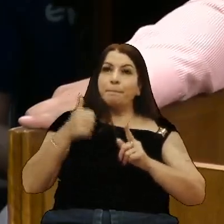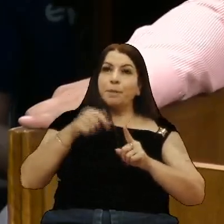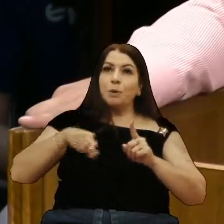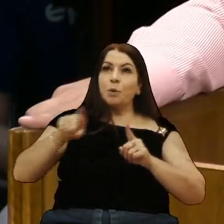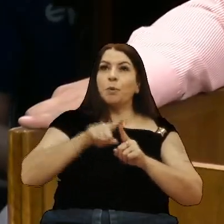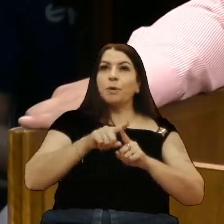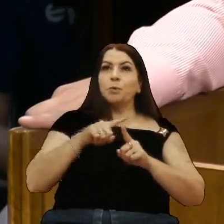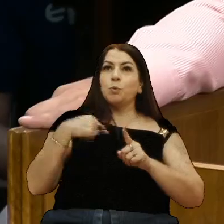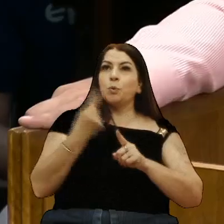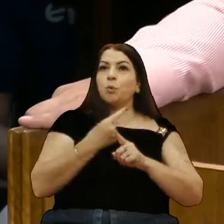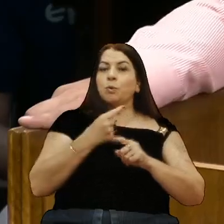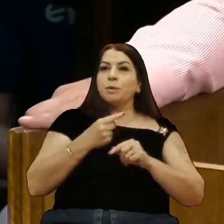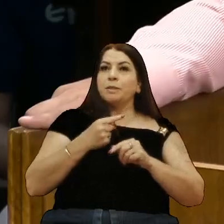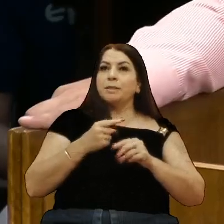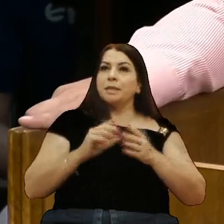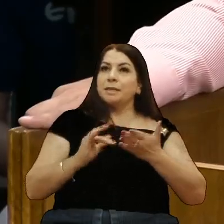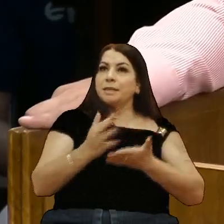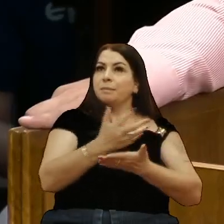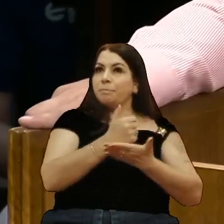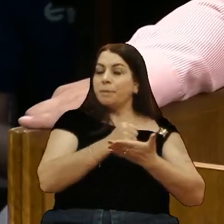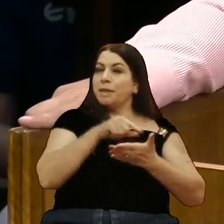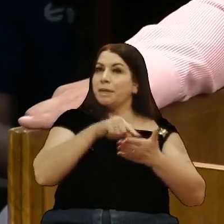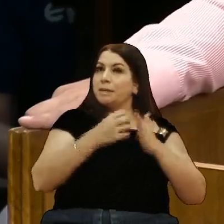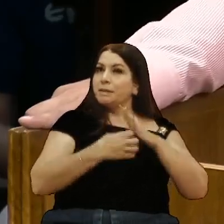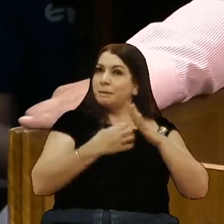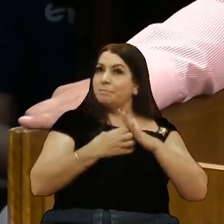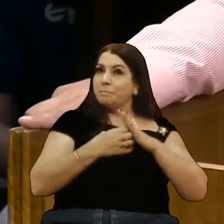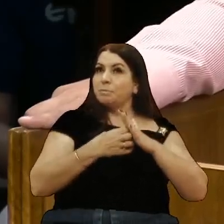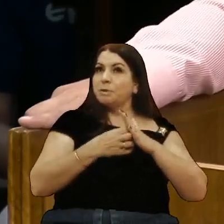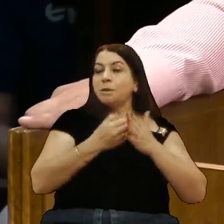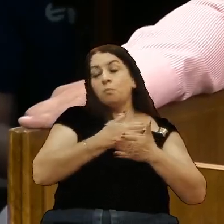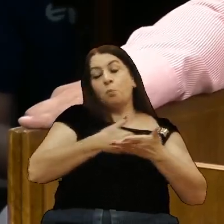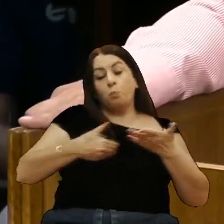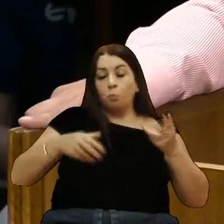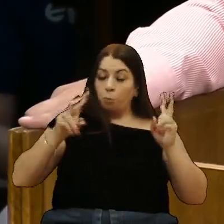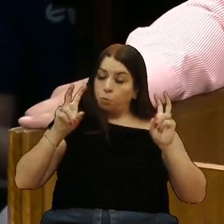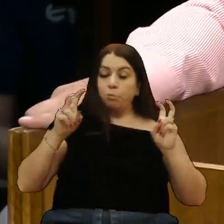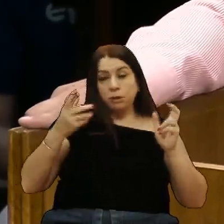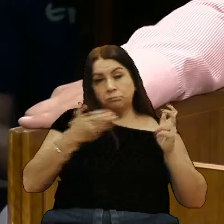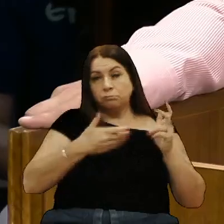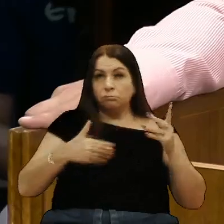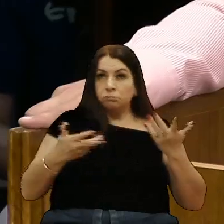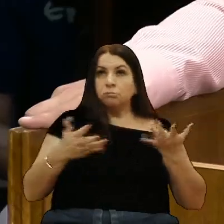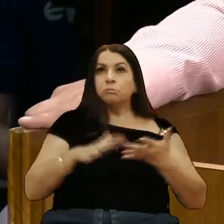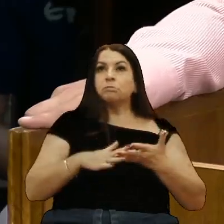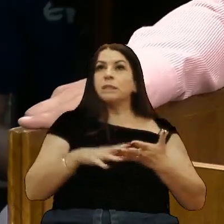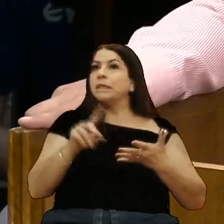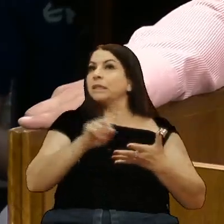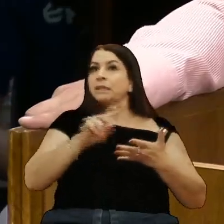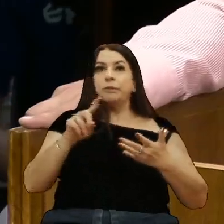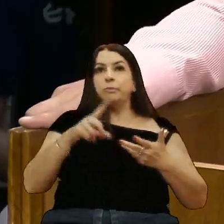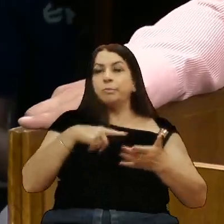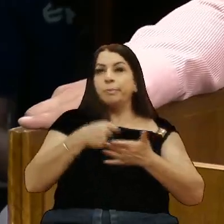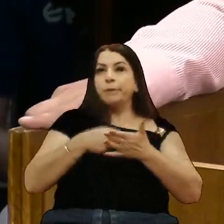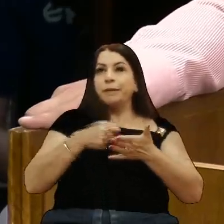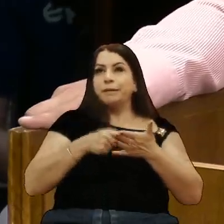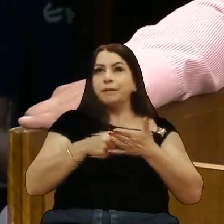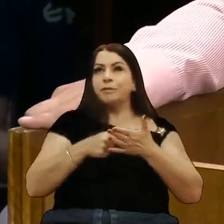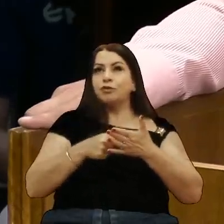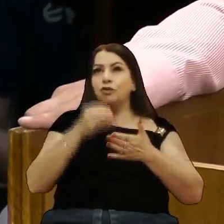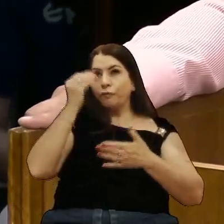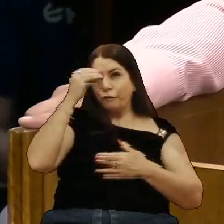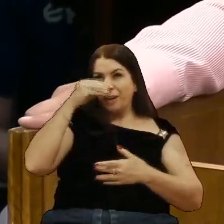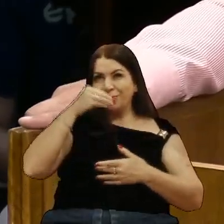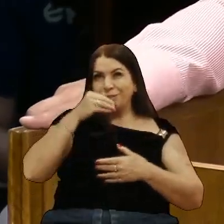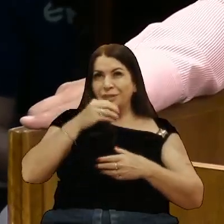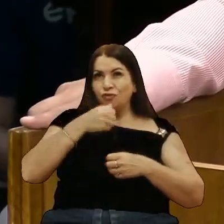com a nossa companhia, com a nossa empresa, né, pública, que não deixa de ser pública, e não por tentativas de enfraquecer e